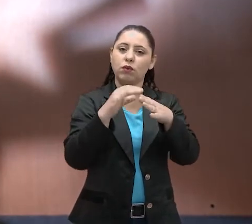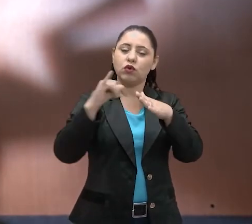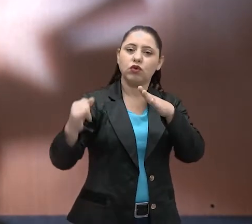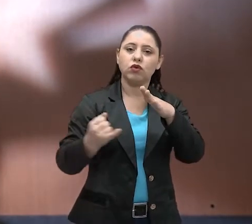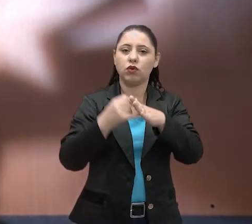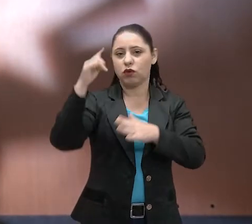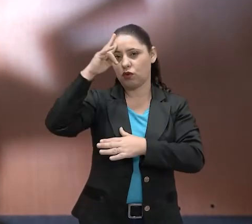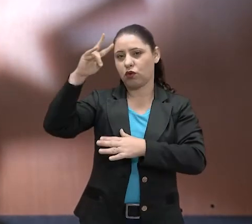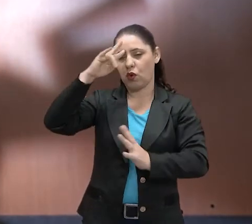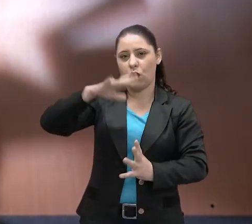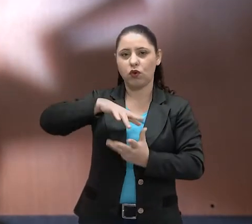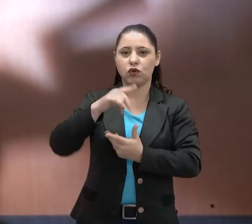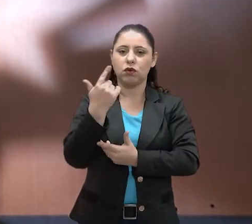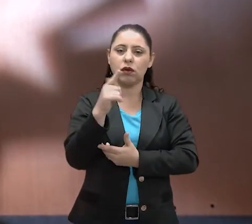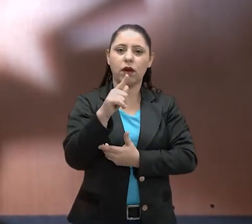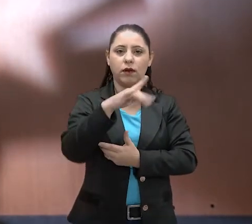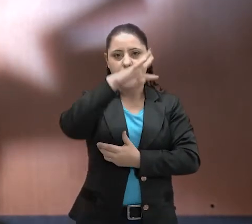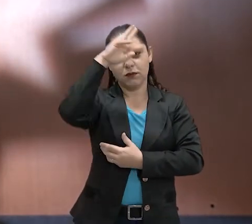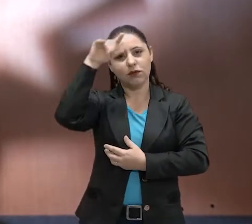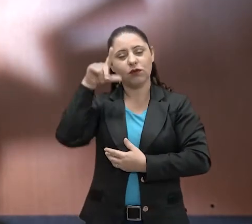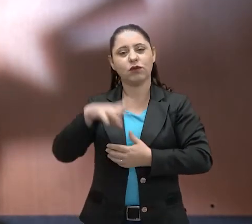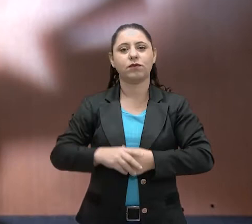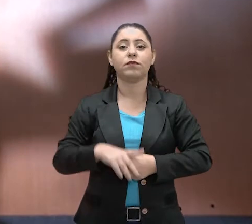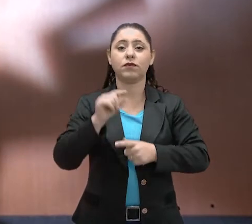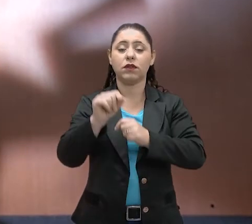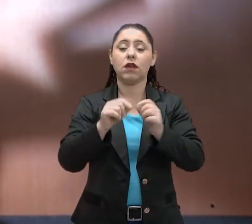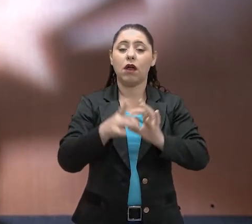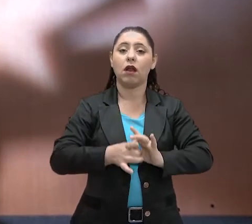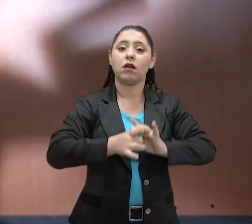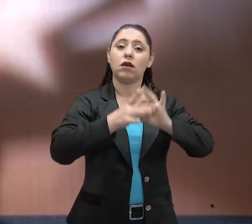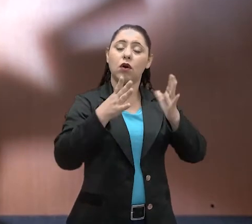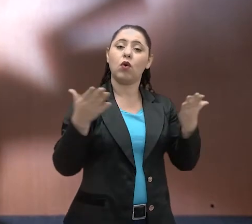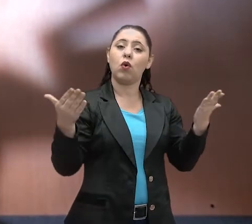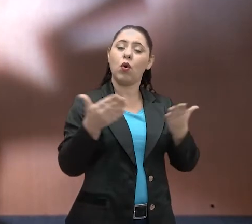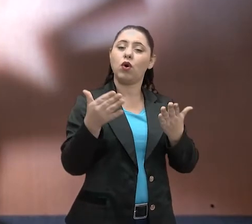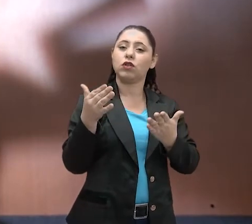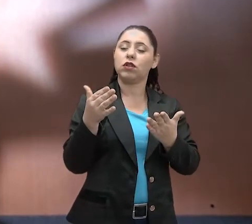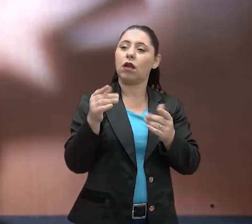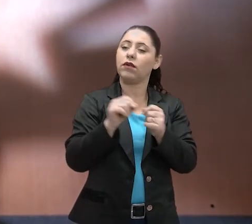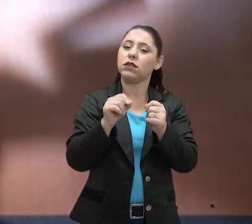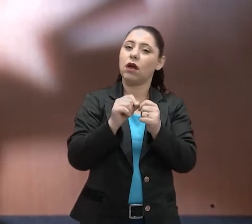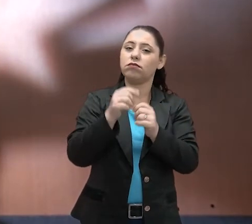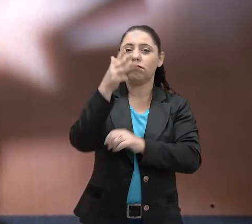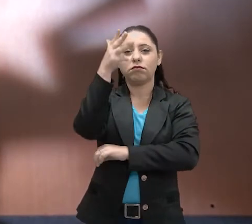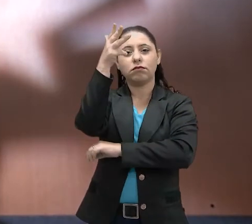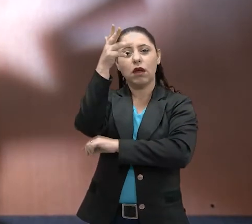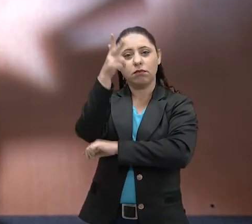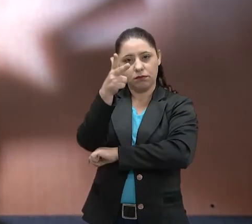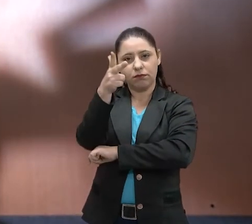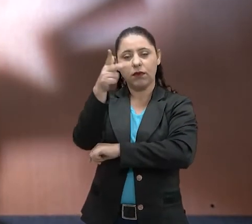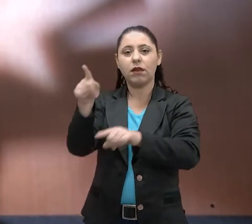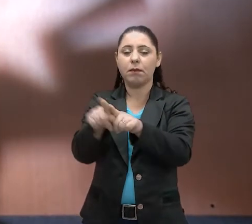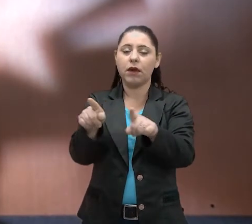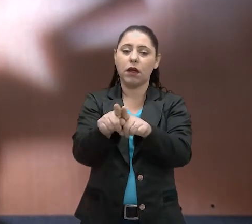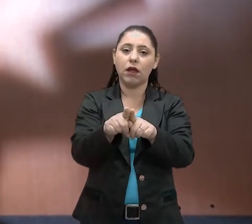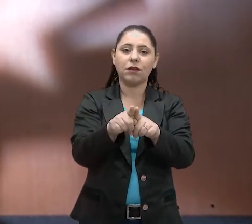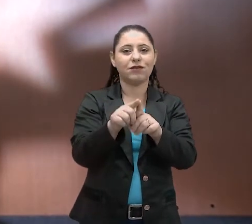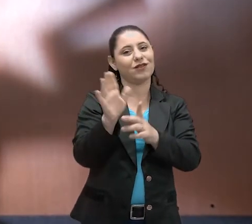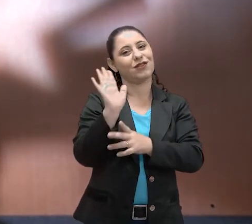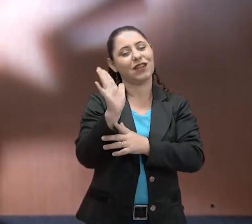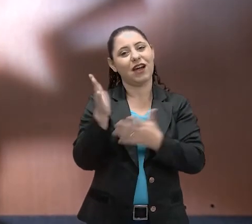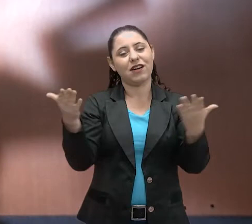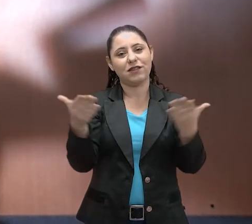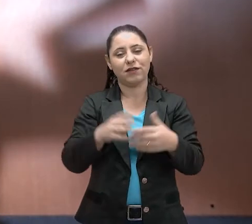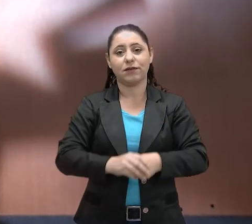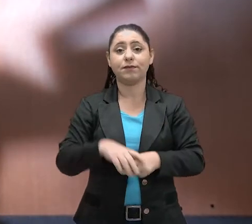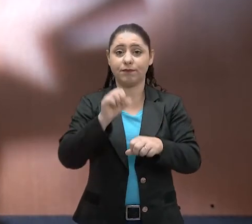membros do Instituto Histórico e Geográfico de Mato Grosso do Sul que nos autorizaram a gravar lá. Agora eu vou me despedindo